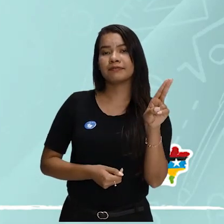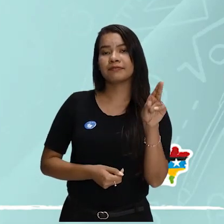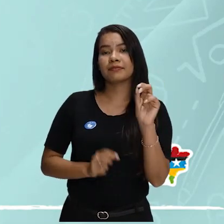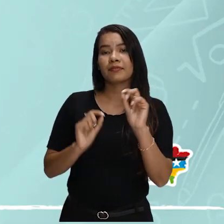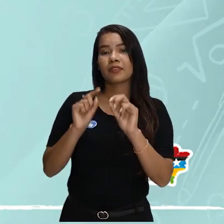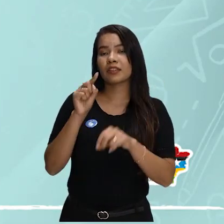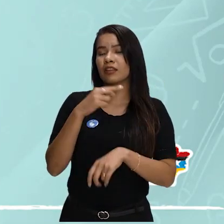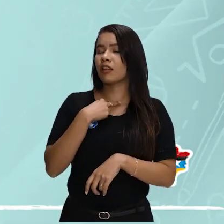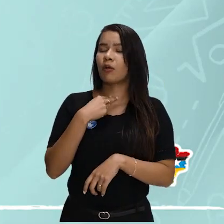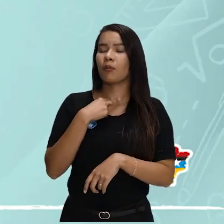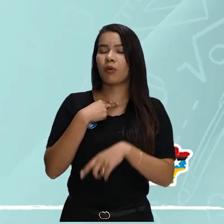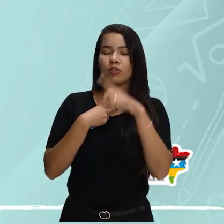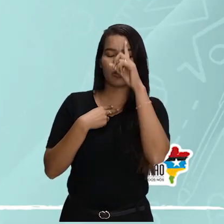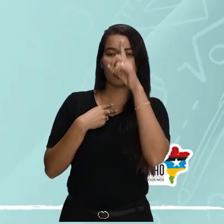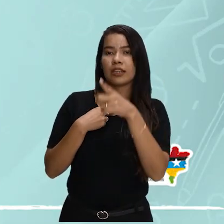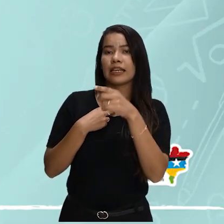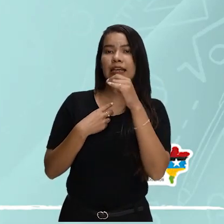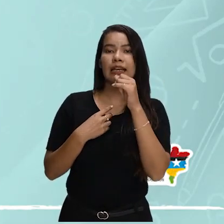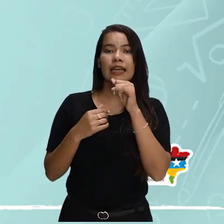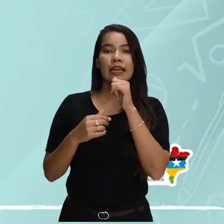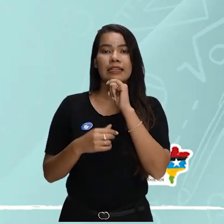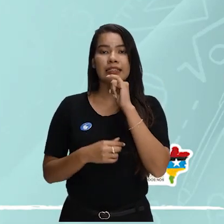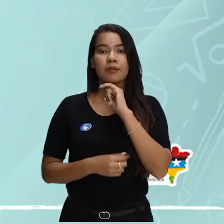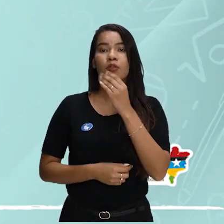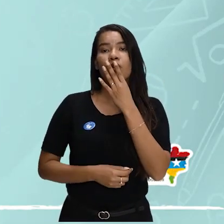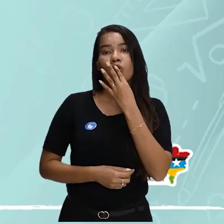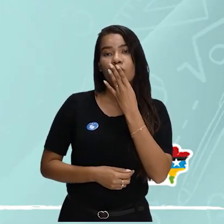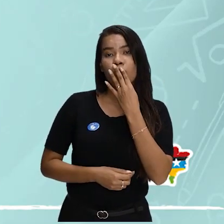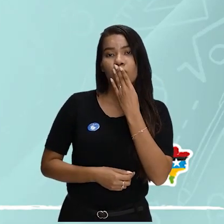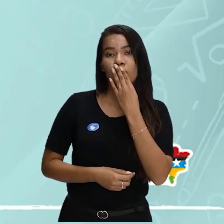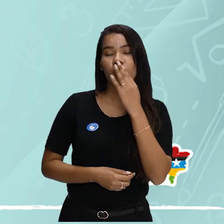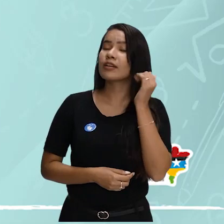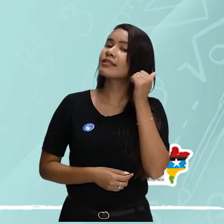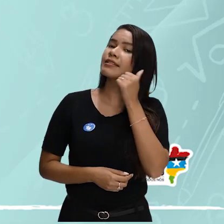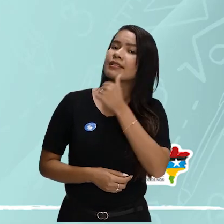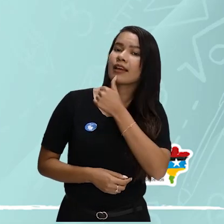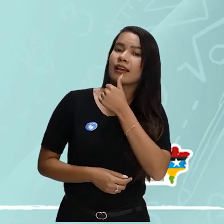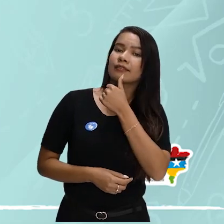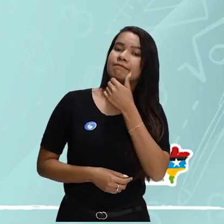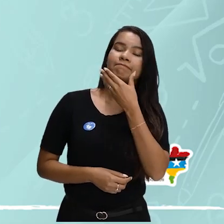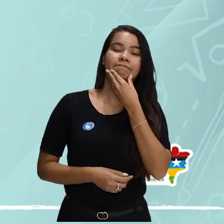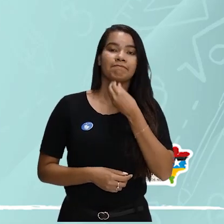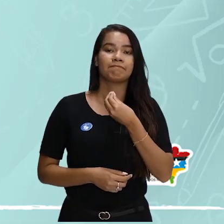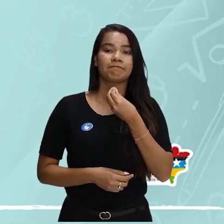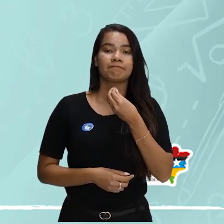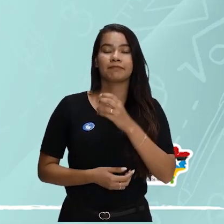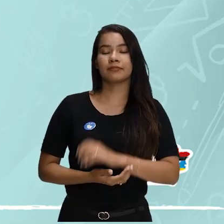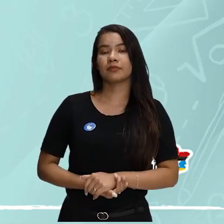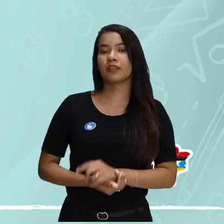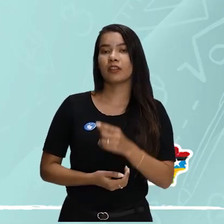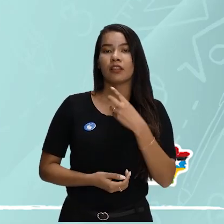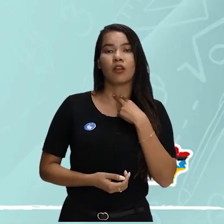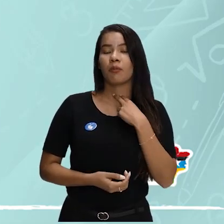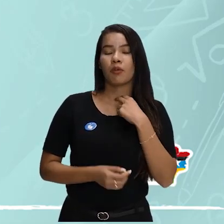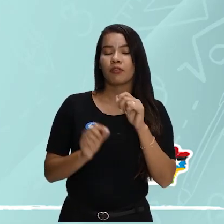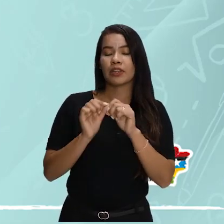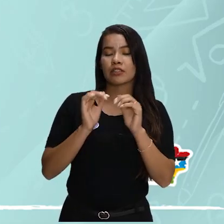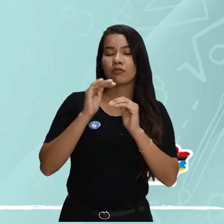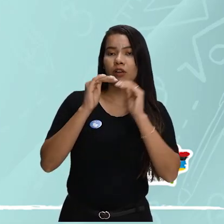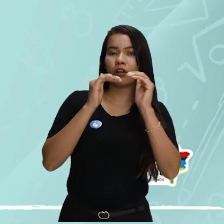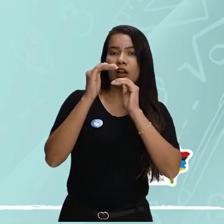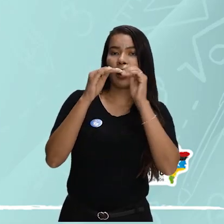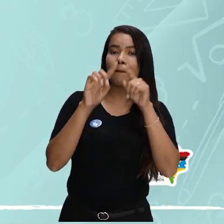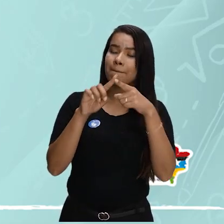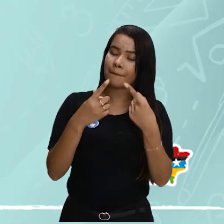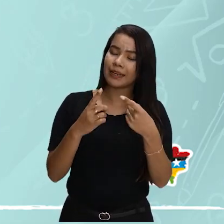pode ordenar. Por exemplo, cor, sexo, masculino ou feminino. Tá? Você não pode fazer uma ordenação. Mas